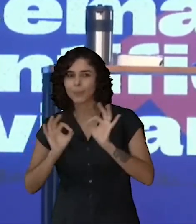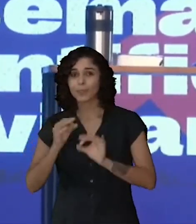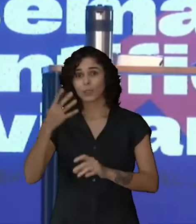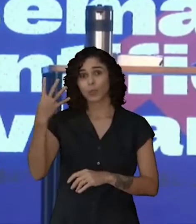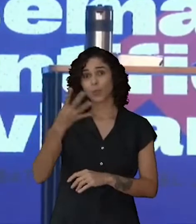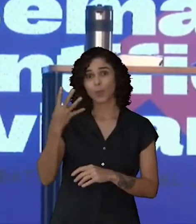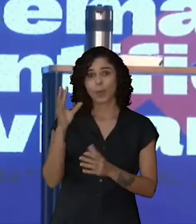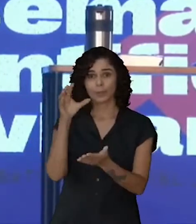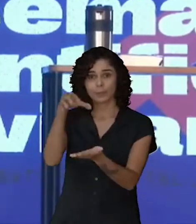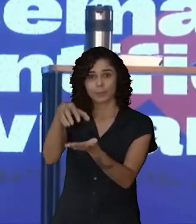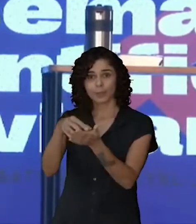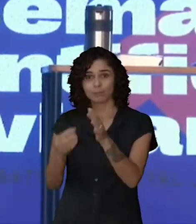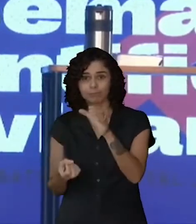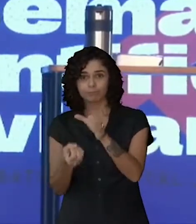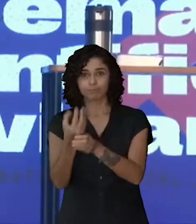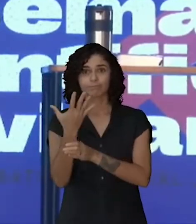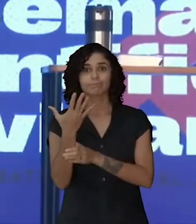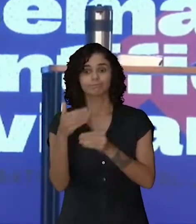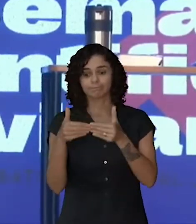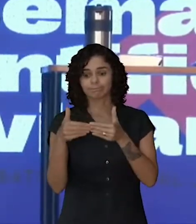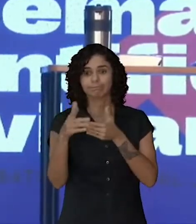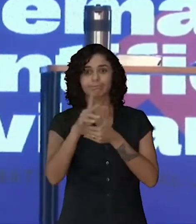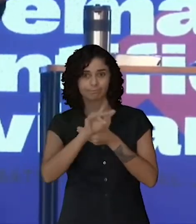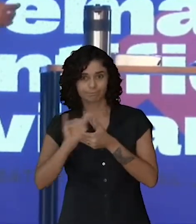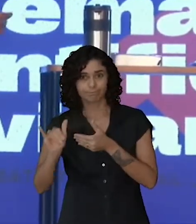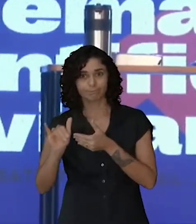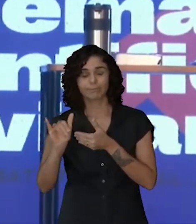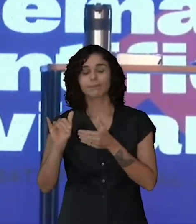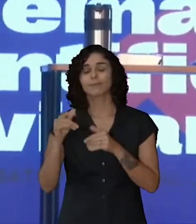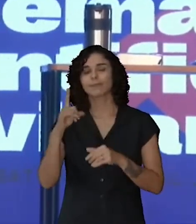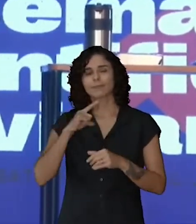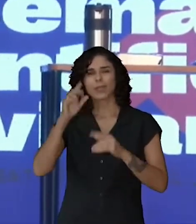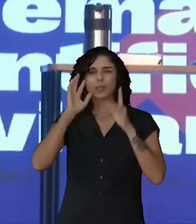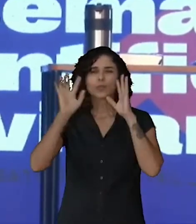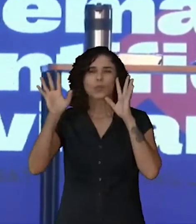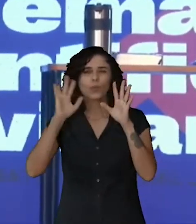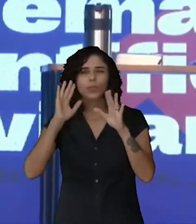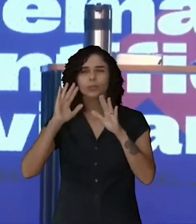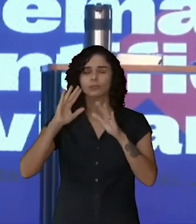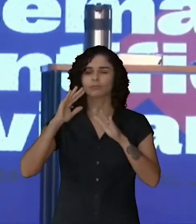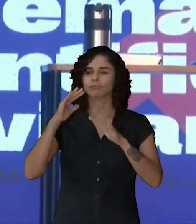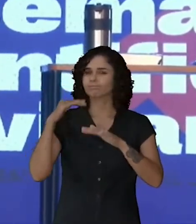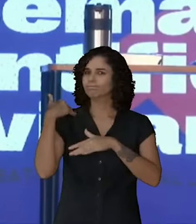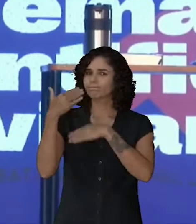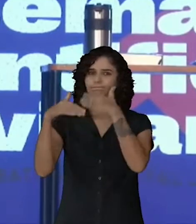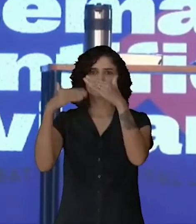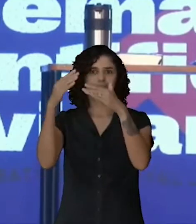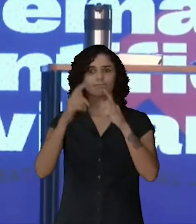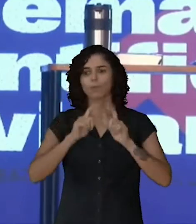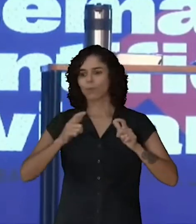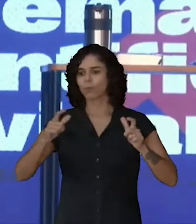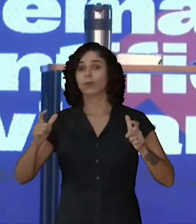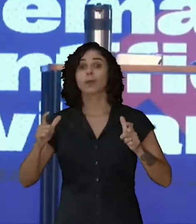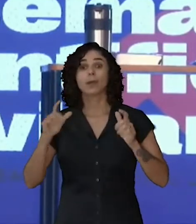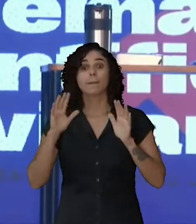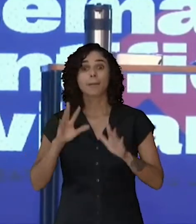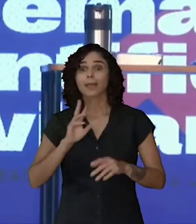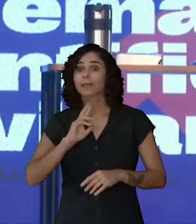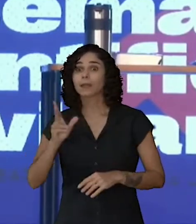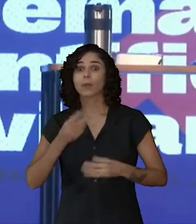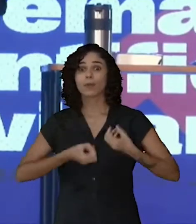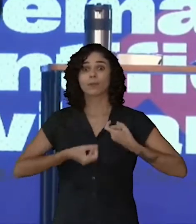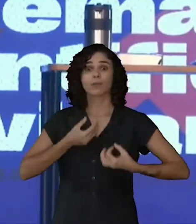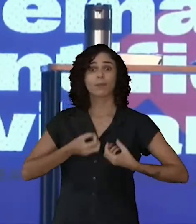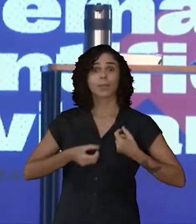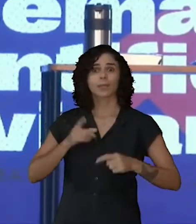4º campus, nós temos sonhos de crescimento, mas isso não é avivamento, isso é um movimento normal